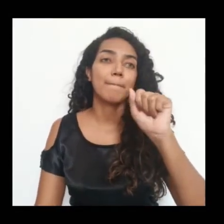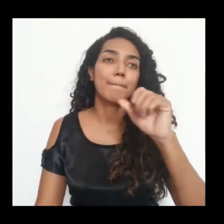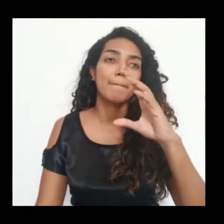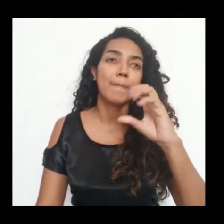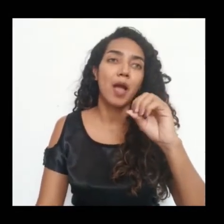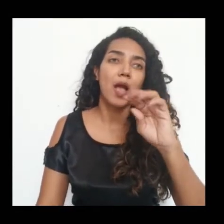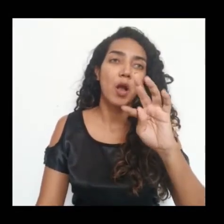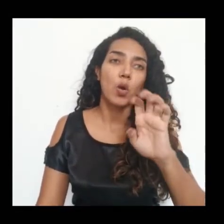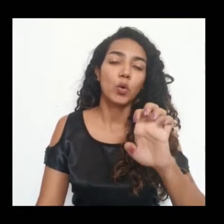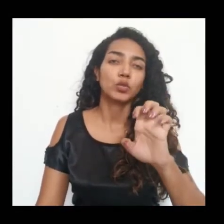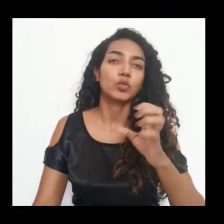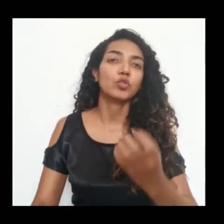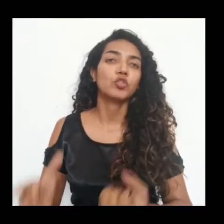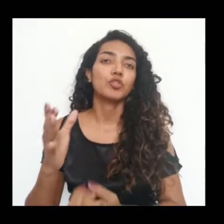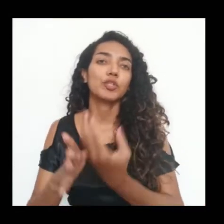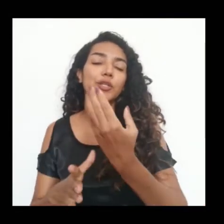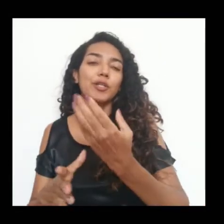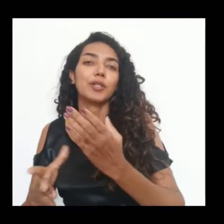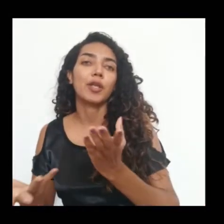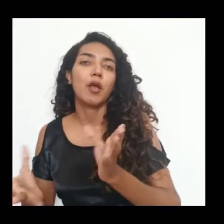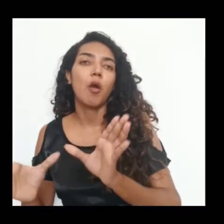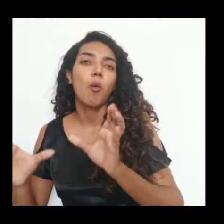nome